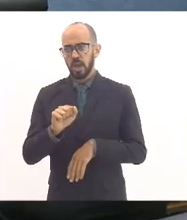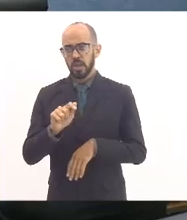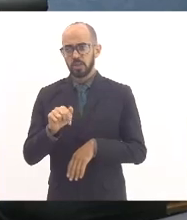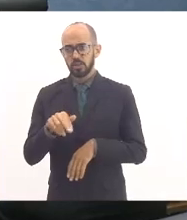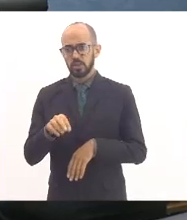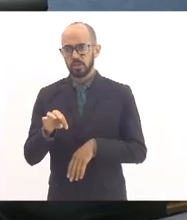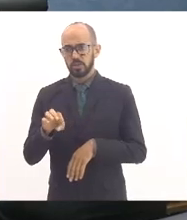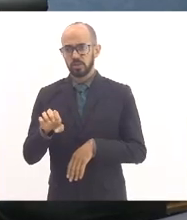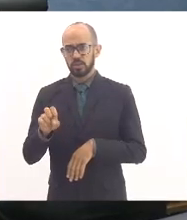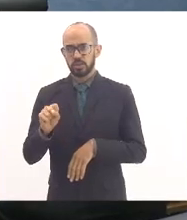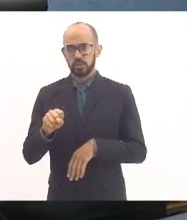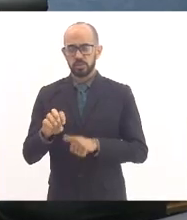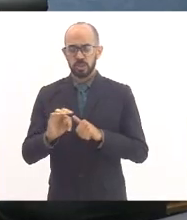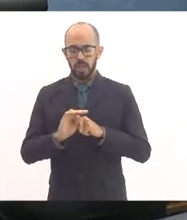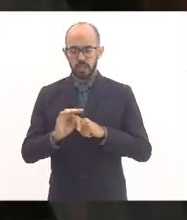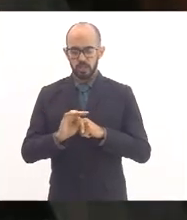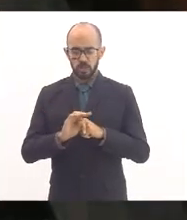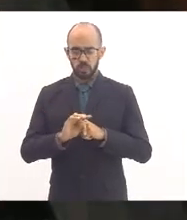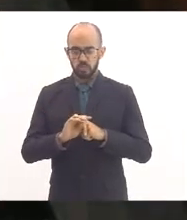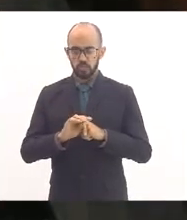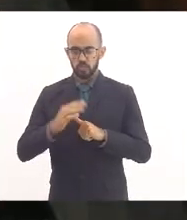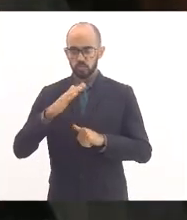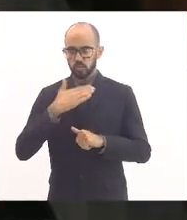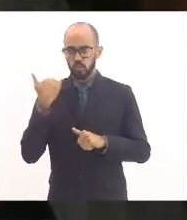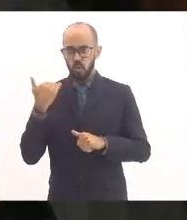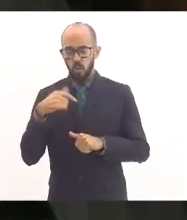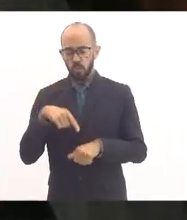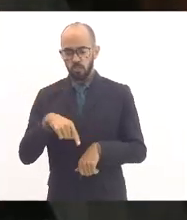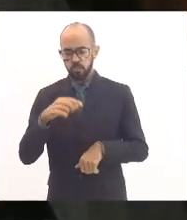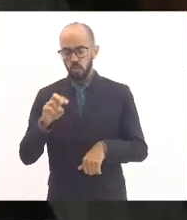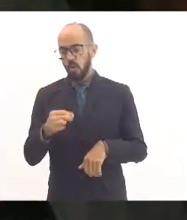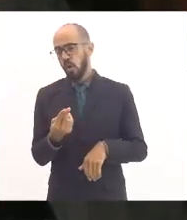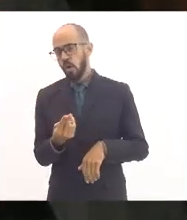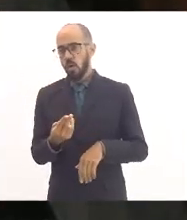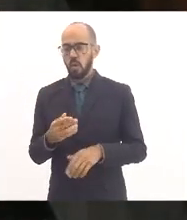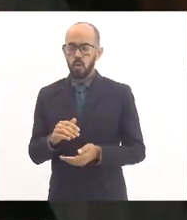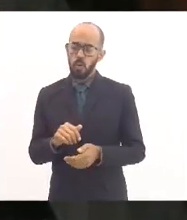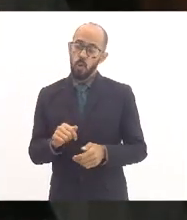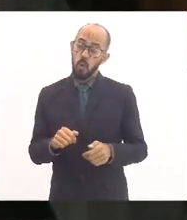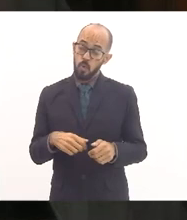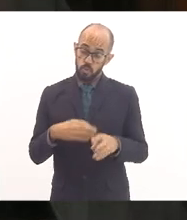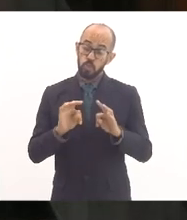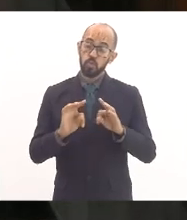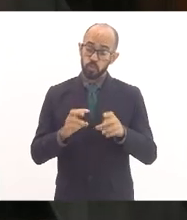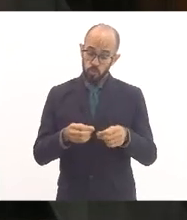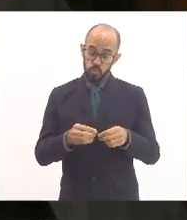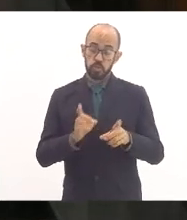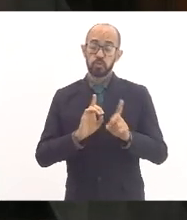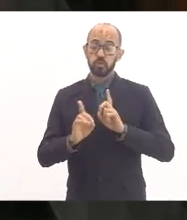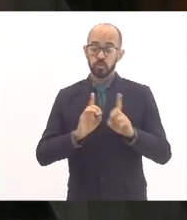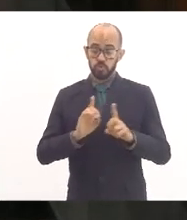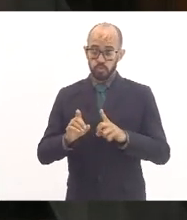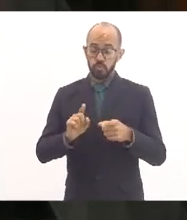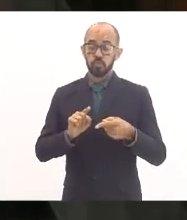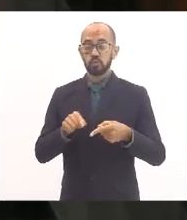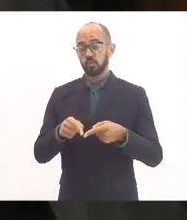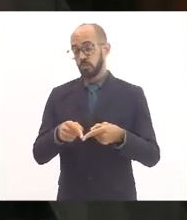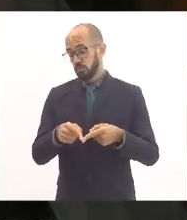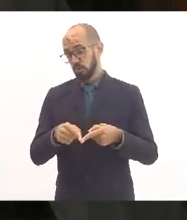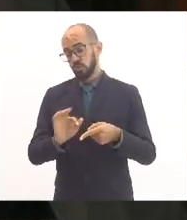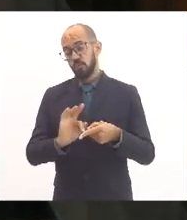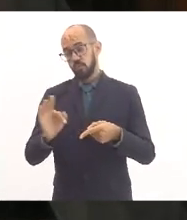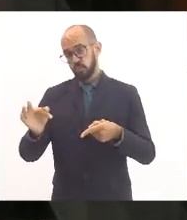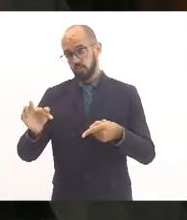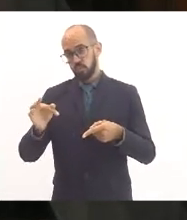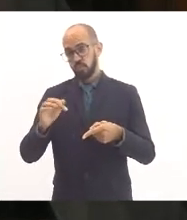de necropsia auxiliares de necropsia ou o corpo todo discutir o destino da Polícia Civil